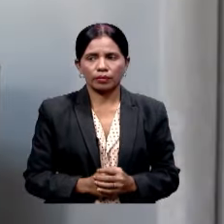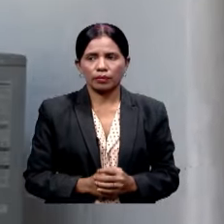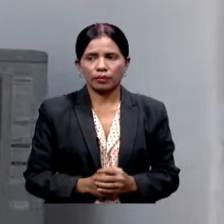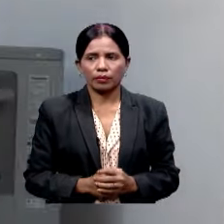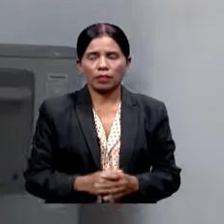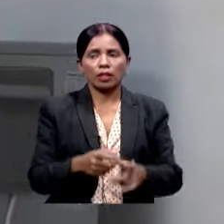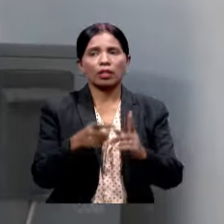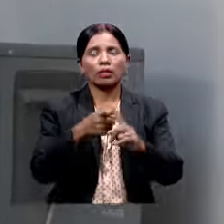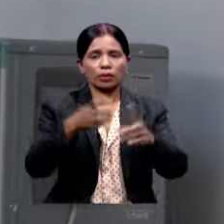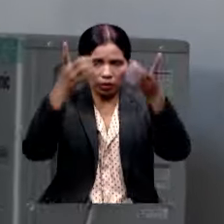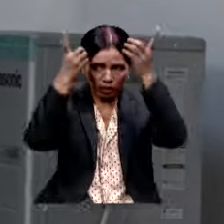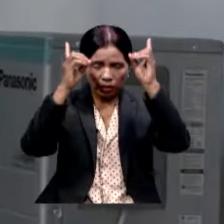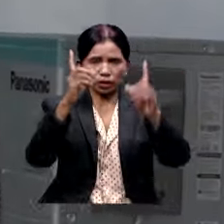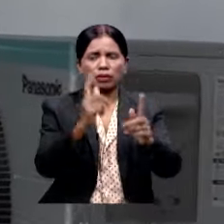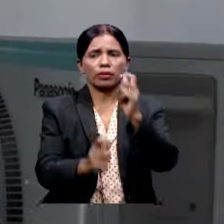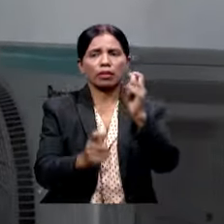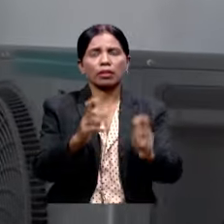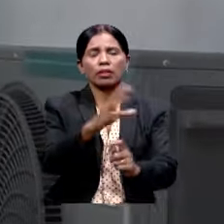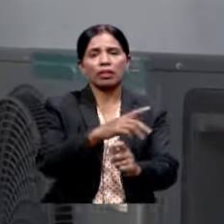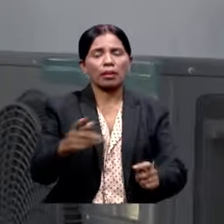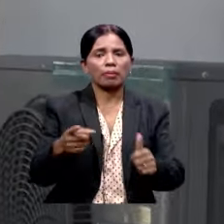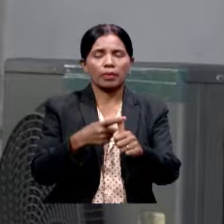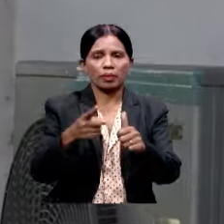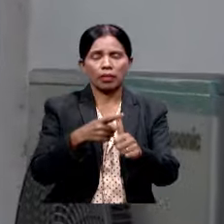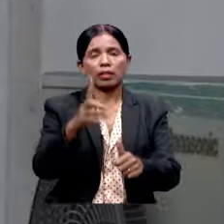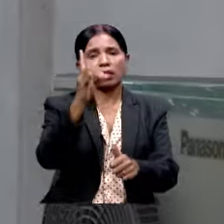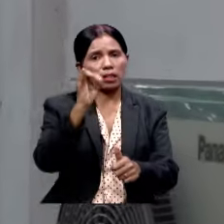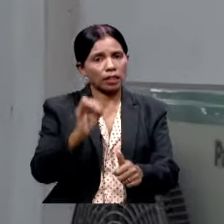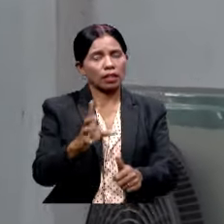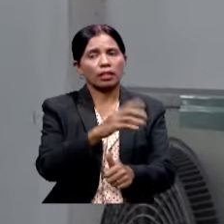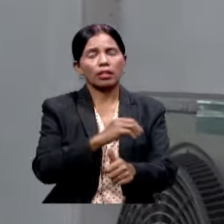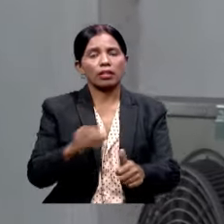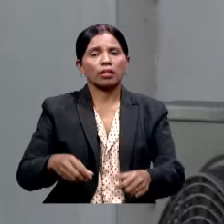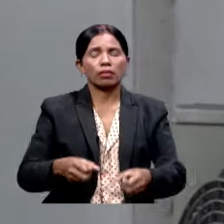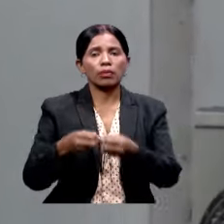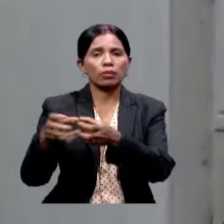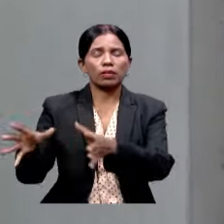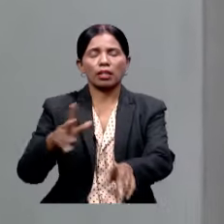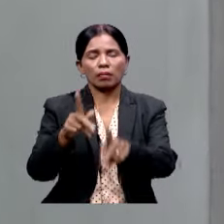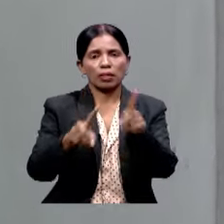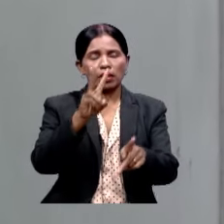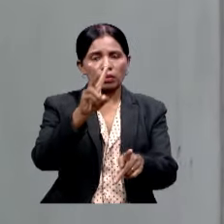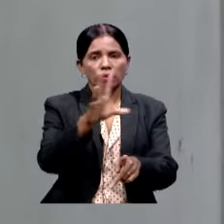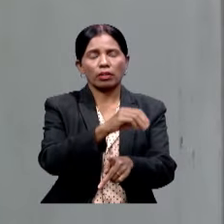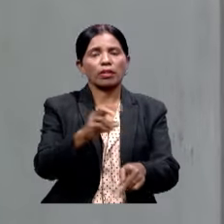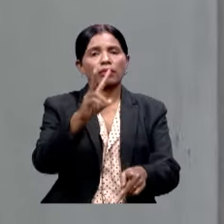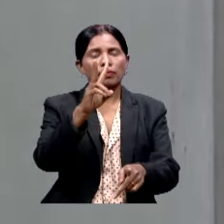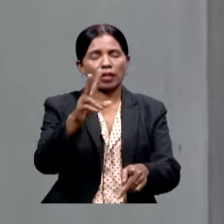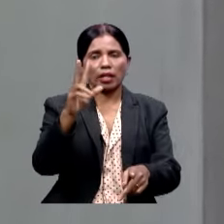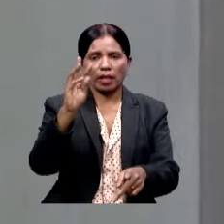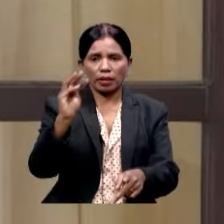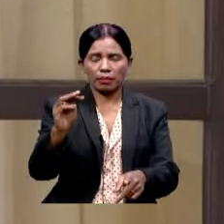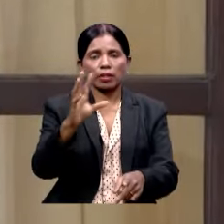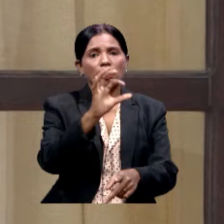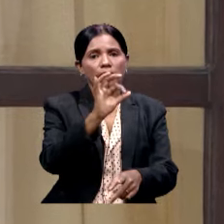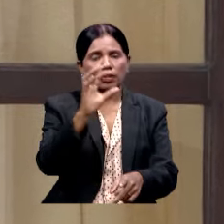Li husi decisão Tribunal Judicial Primeira Instância Dili absolve arguido na enrua, ho inicial VM no